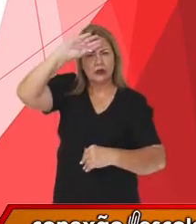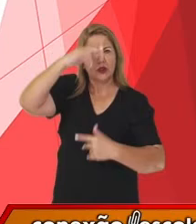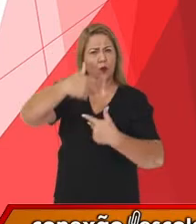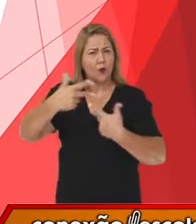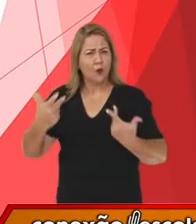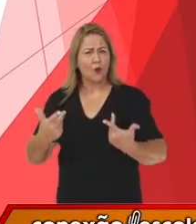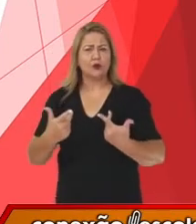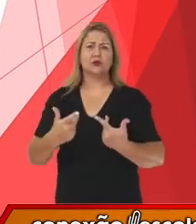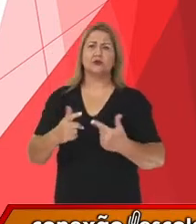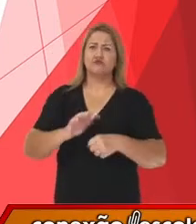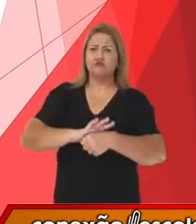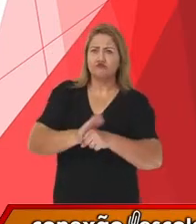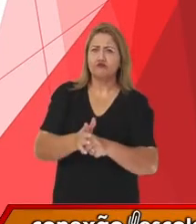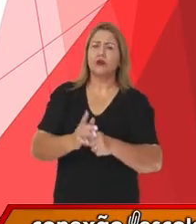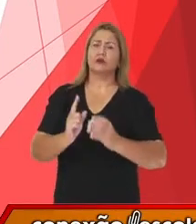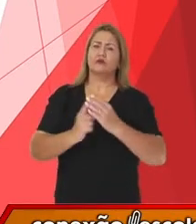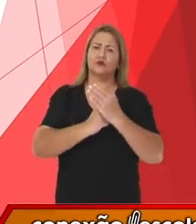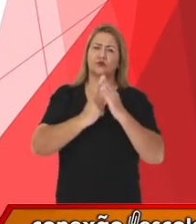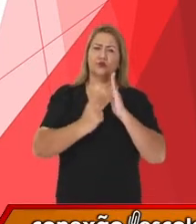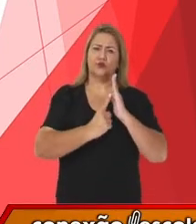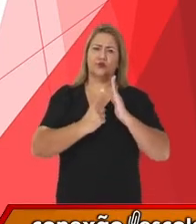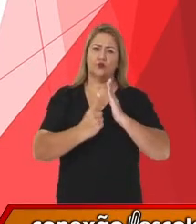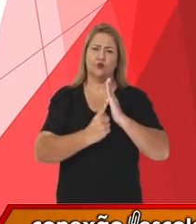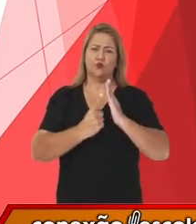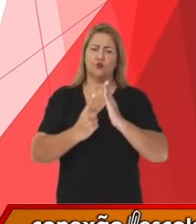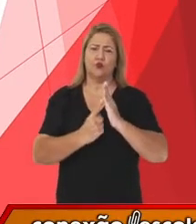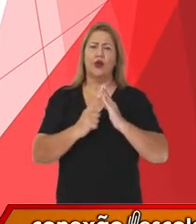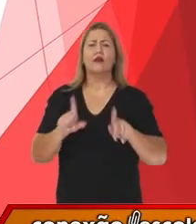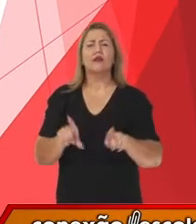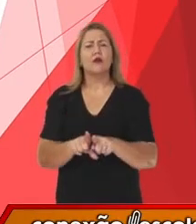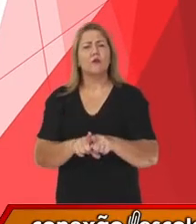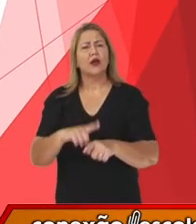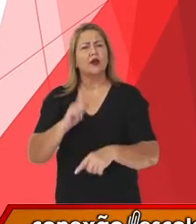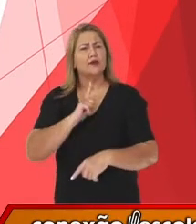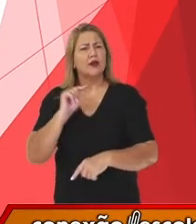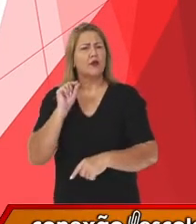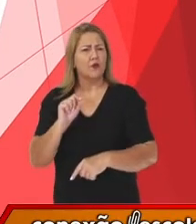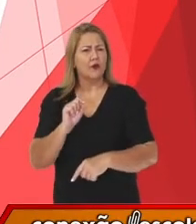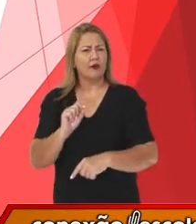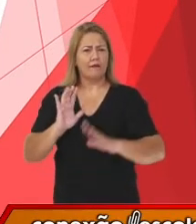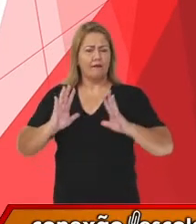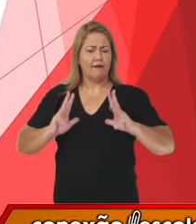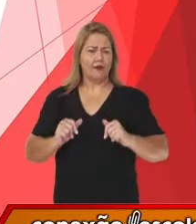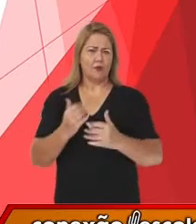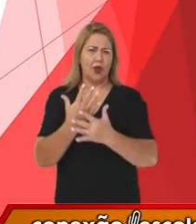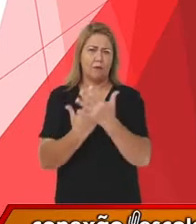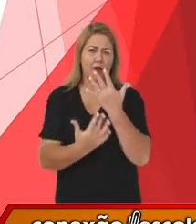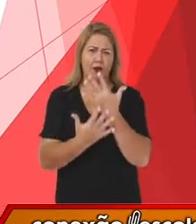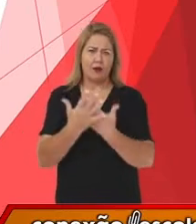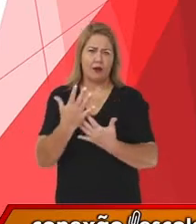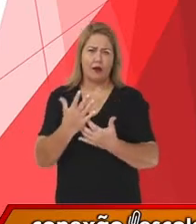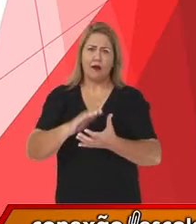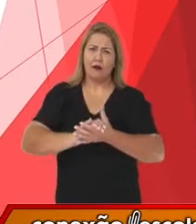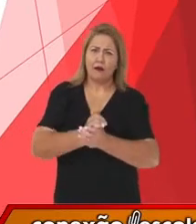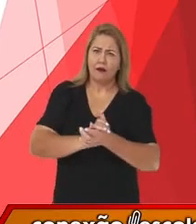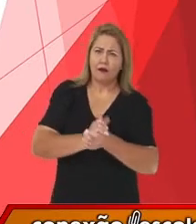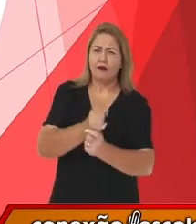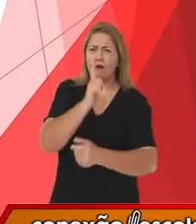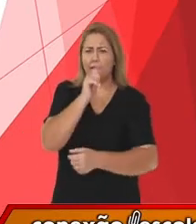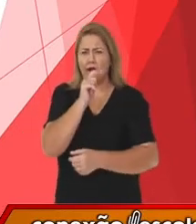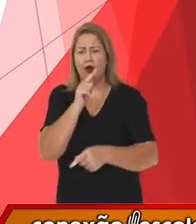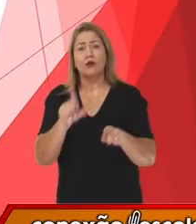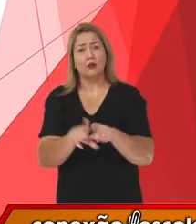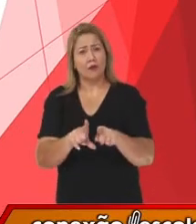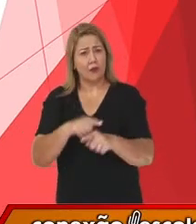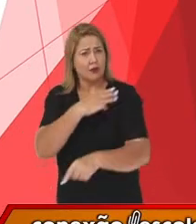da doença. Temos também uma medida muito importante que é a higienização das mãos, com água e sabão ou